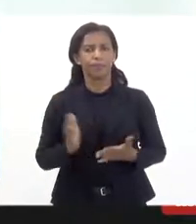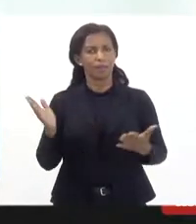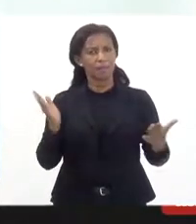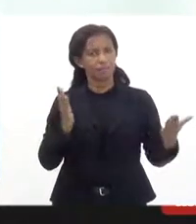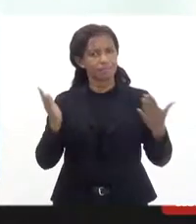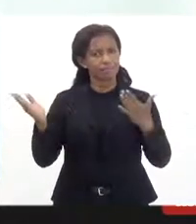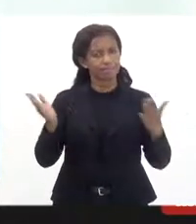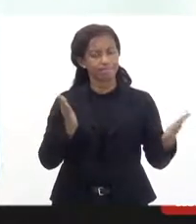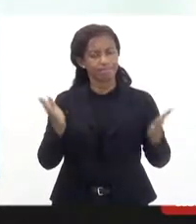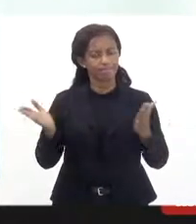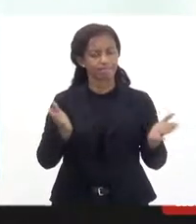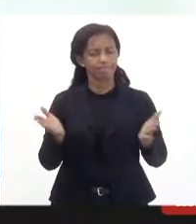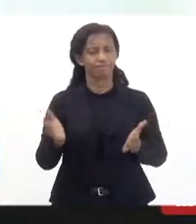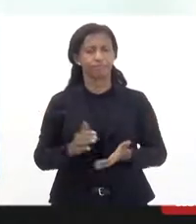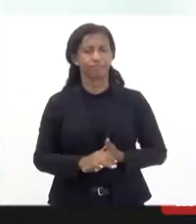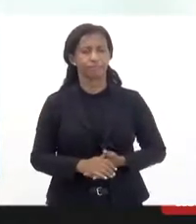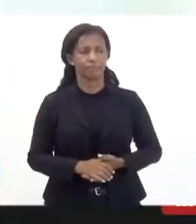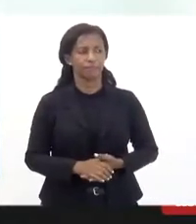relacionamento.